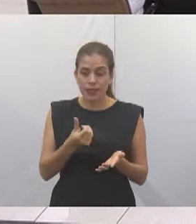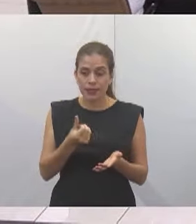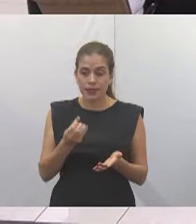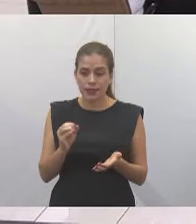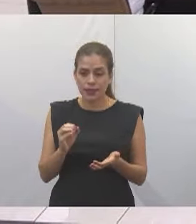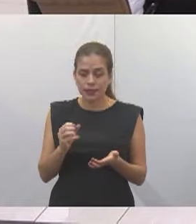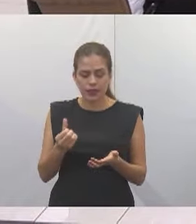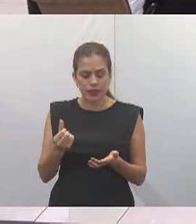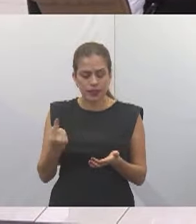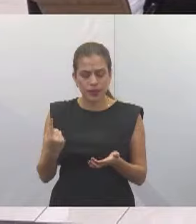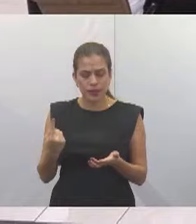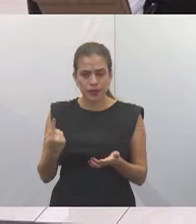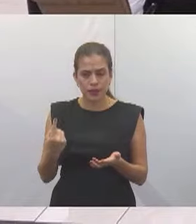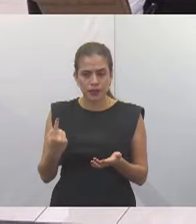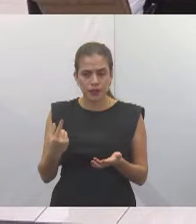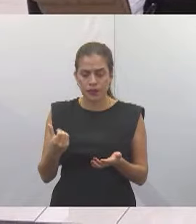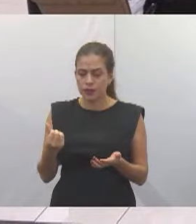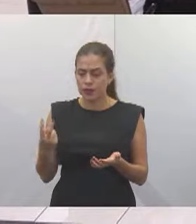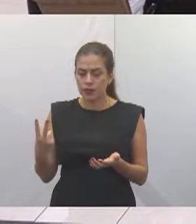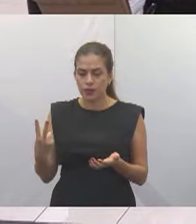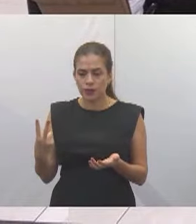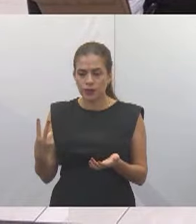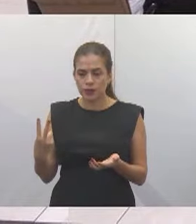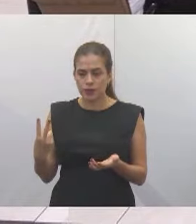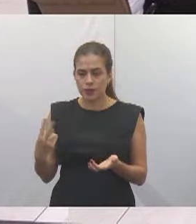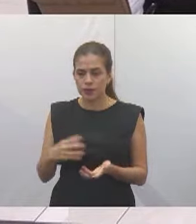61 e 62,